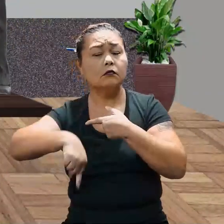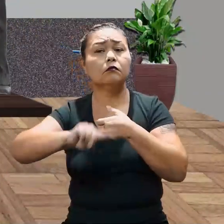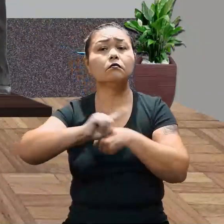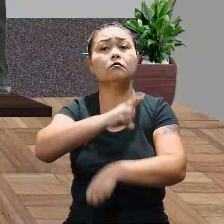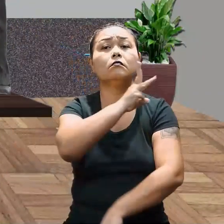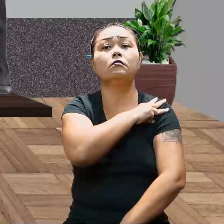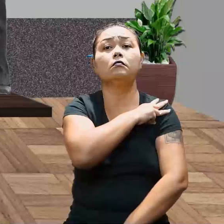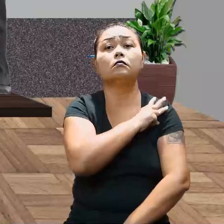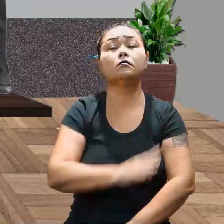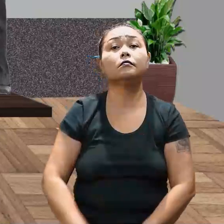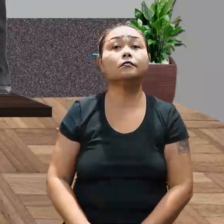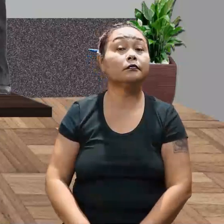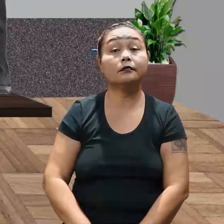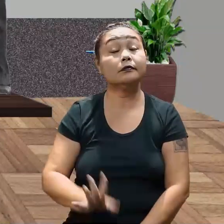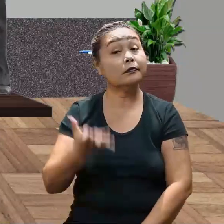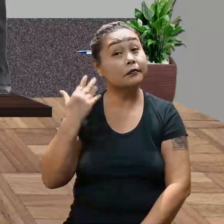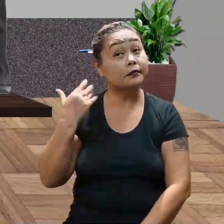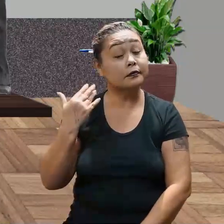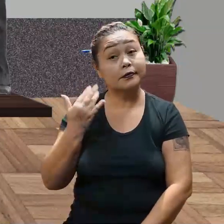ano.